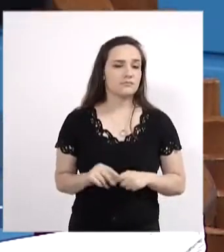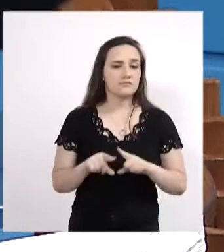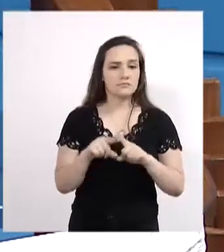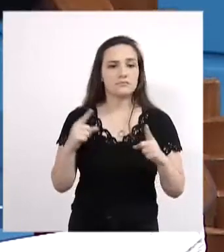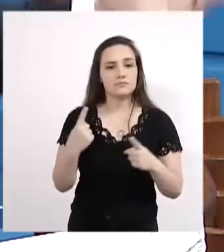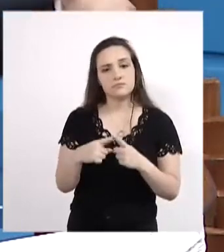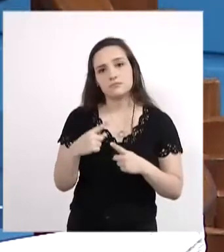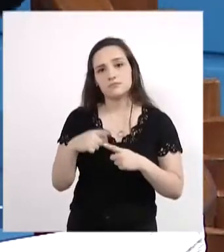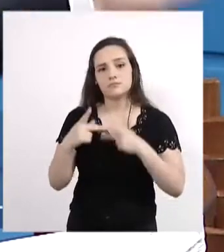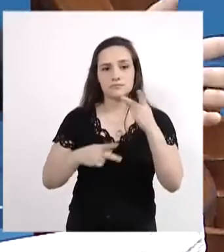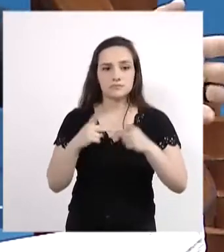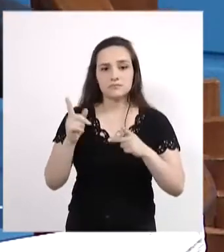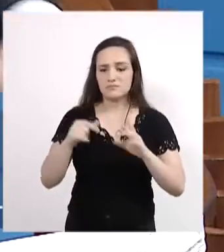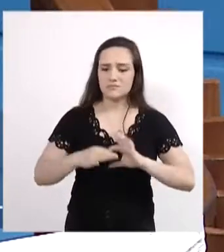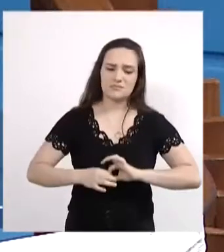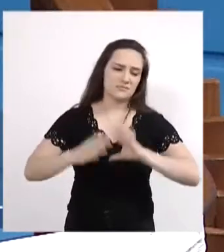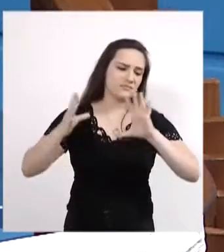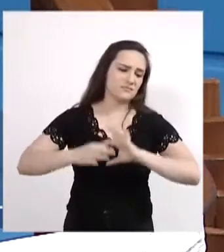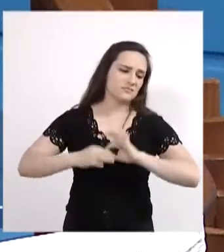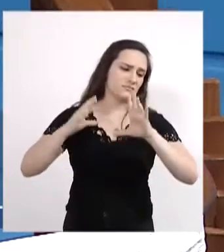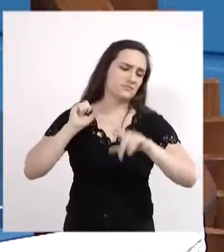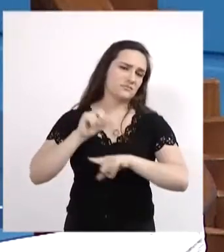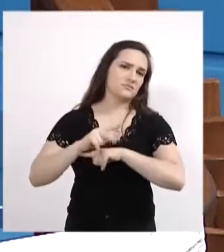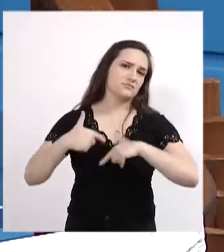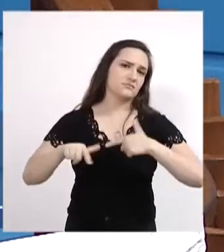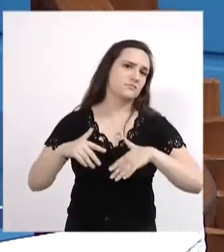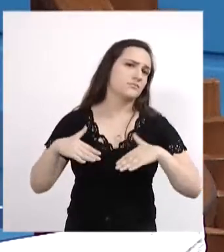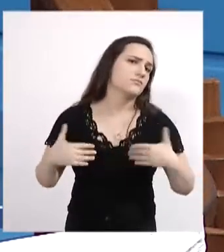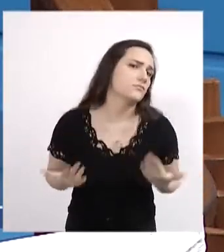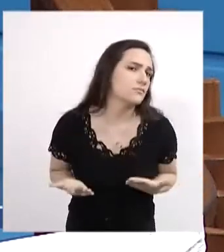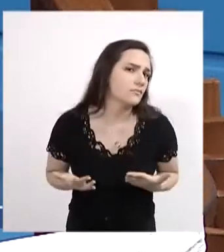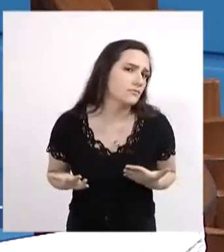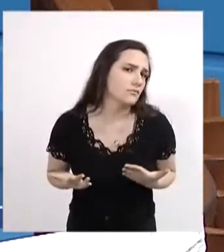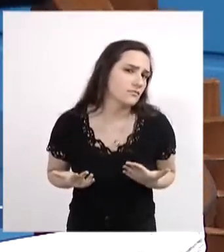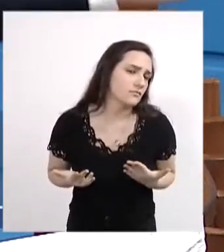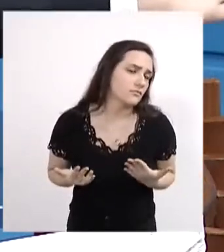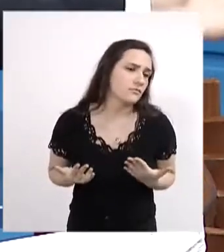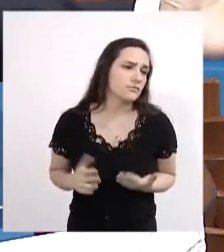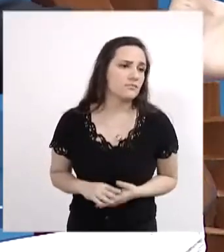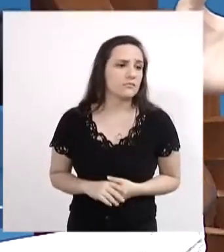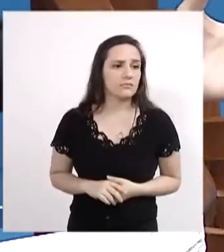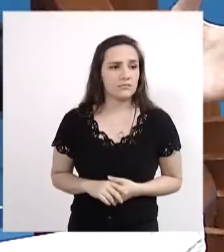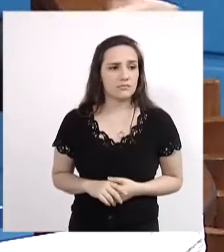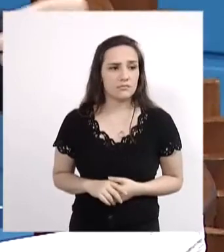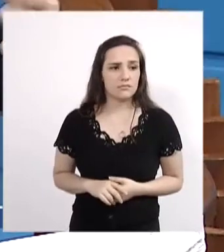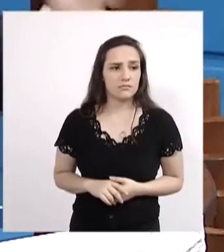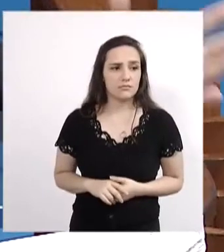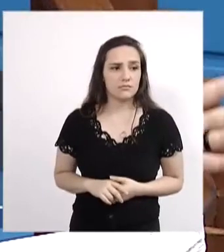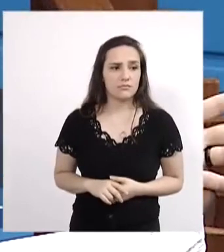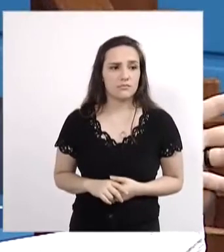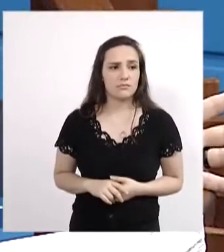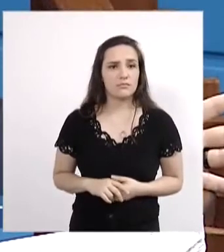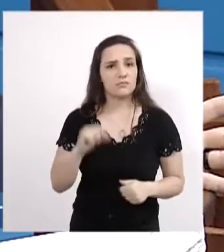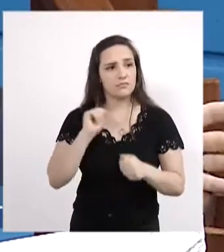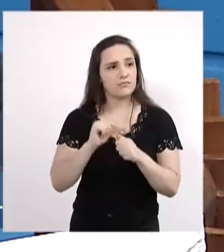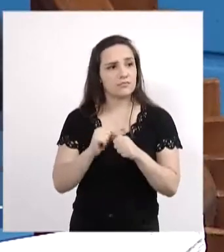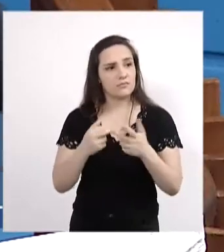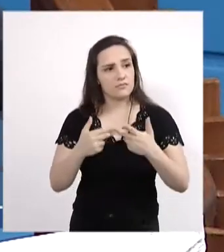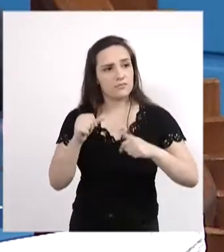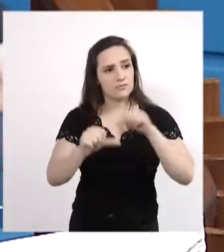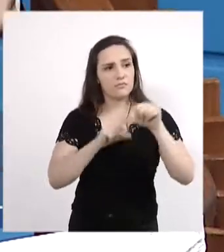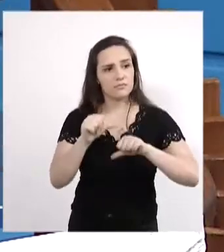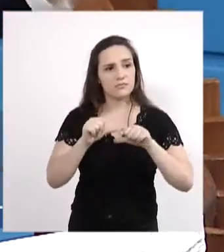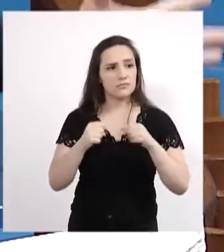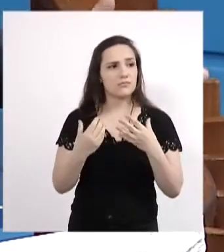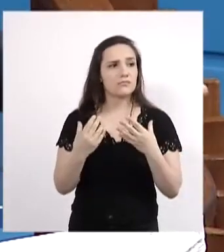liberar para gerar emprego. Está gerando que emprego? Não sei aonde. Com esse monte de medida que ele está fazendo, eu não